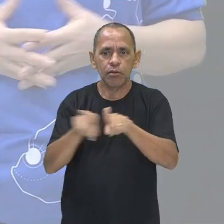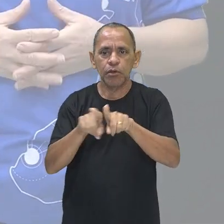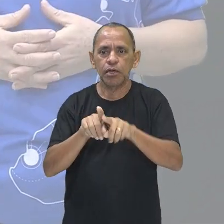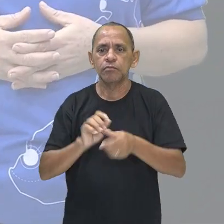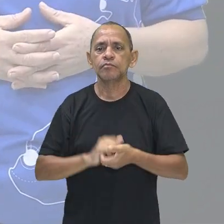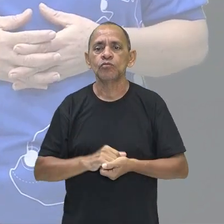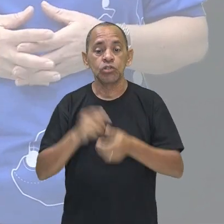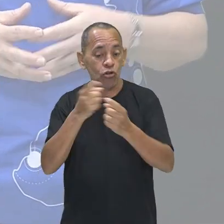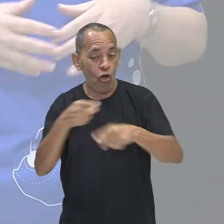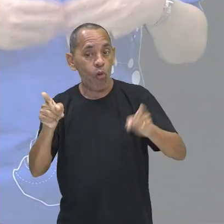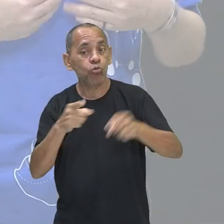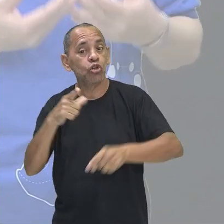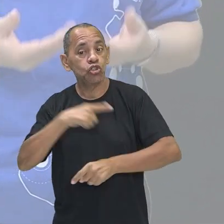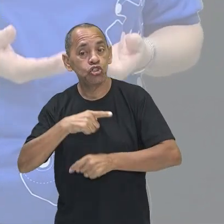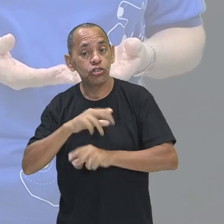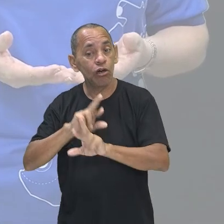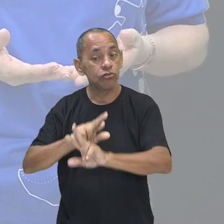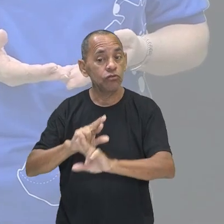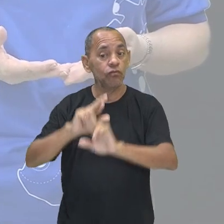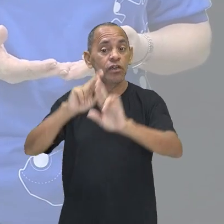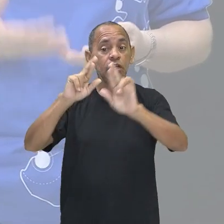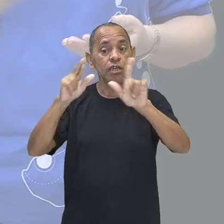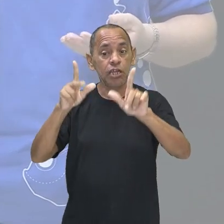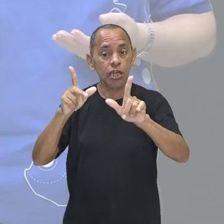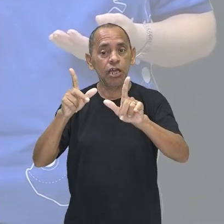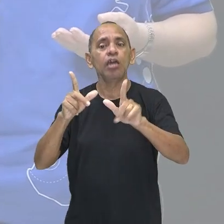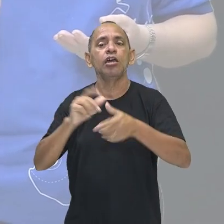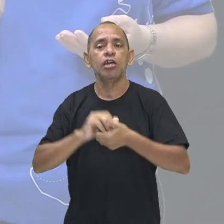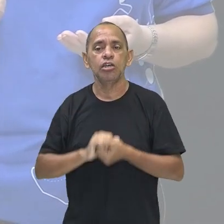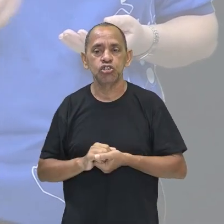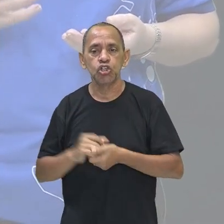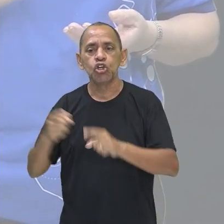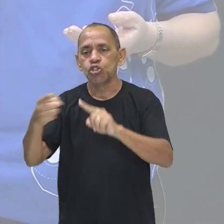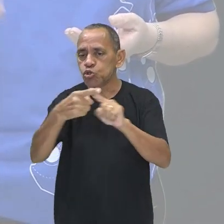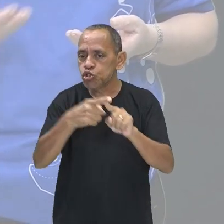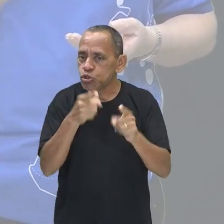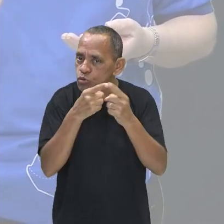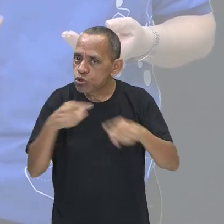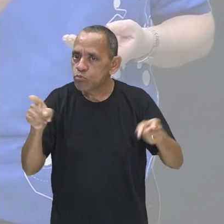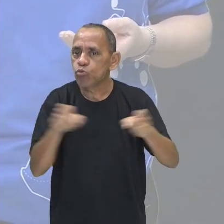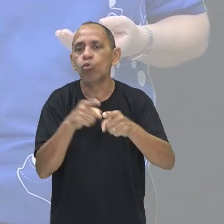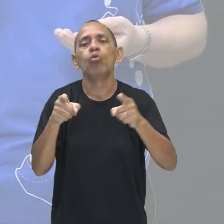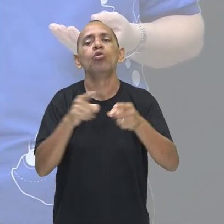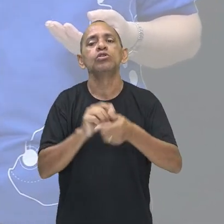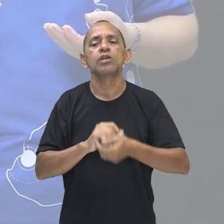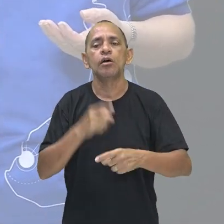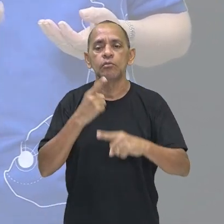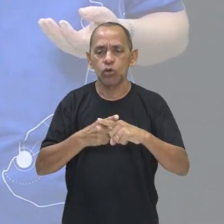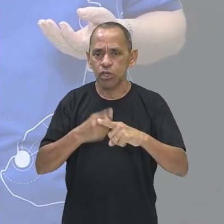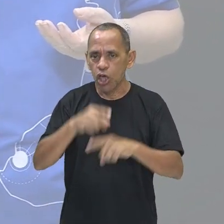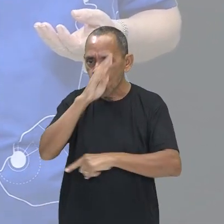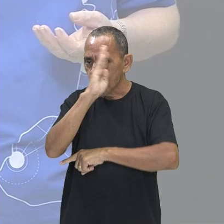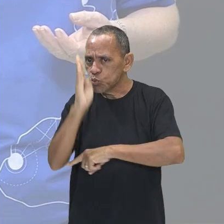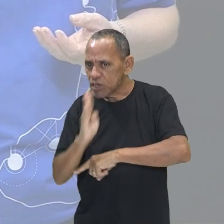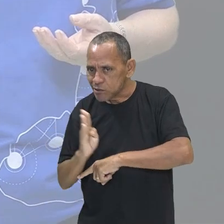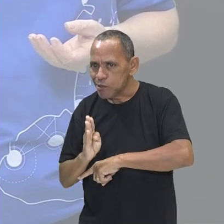linguagem diferenciada que os brasileiros estavam acostumados, principalmente porque as músicas chegavam a ser